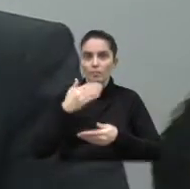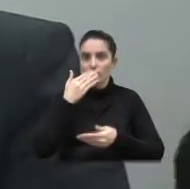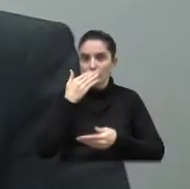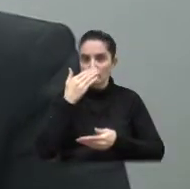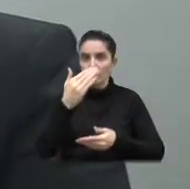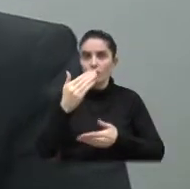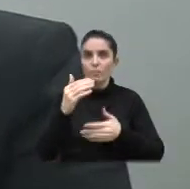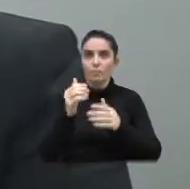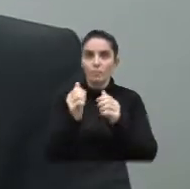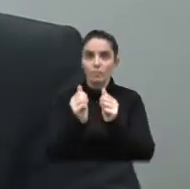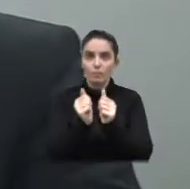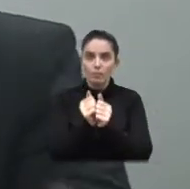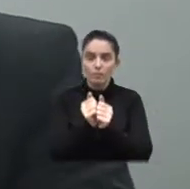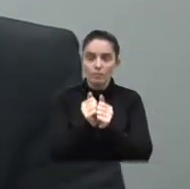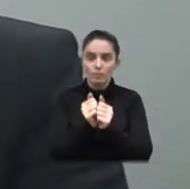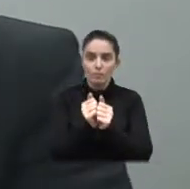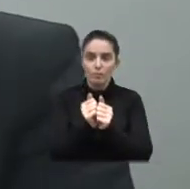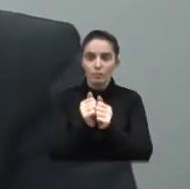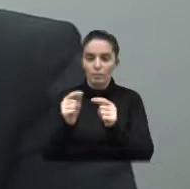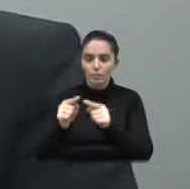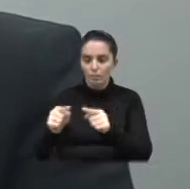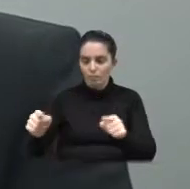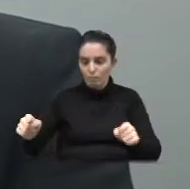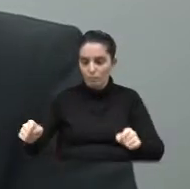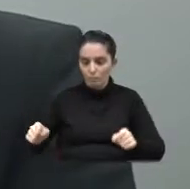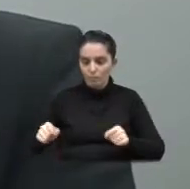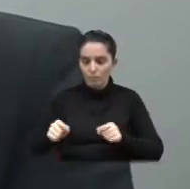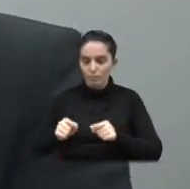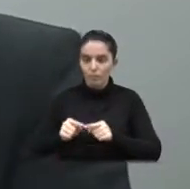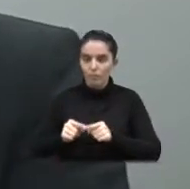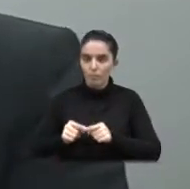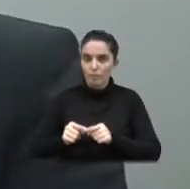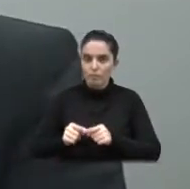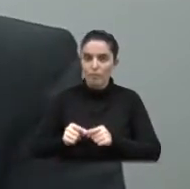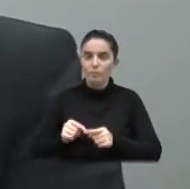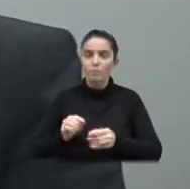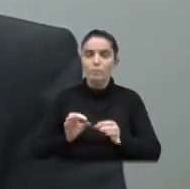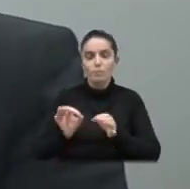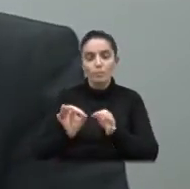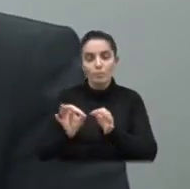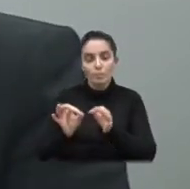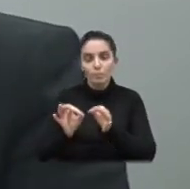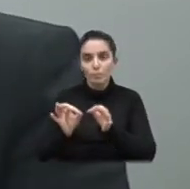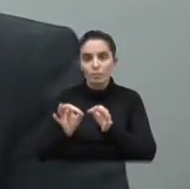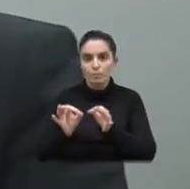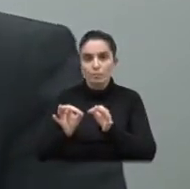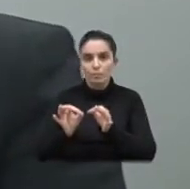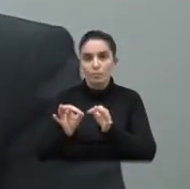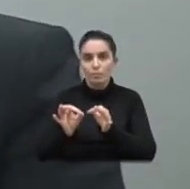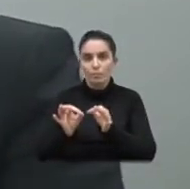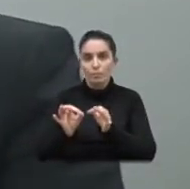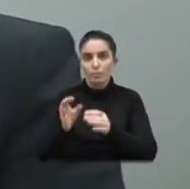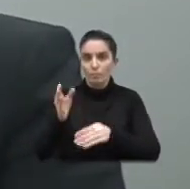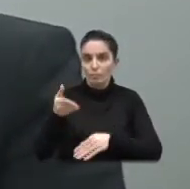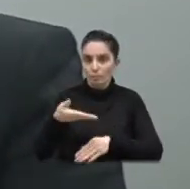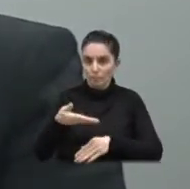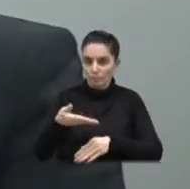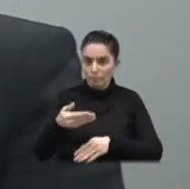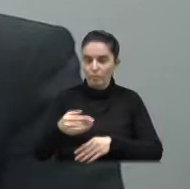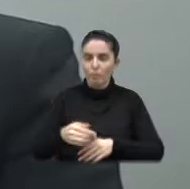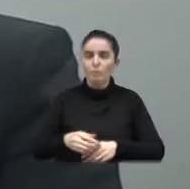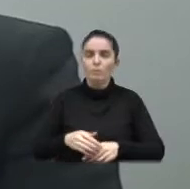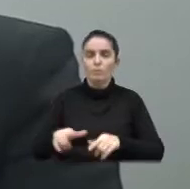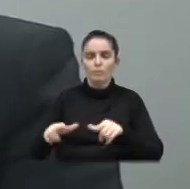gabinete, uma melhor adequação para funcionamento do Conselho. Então, ratificar o nosso trabalho, o nosso